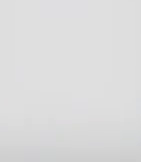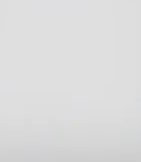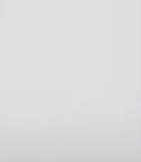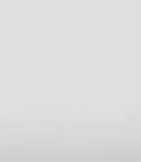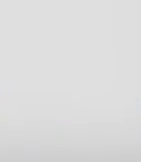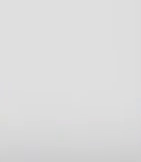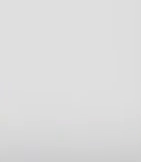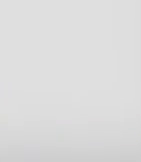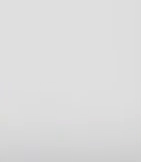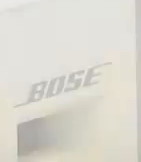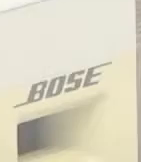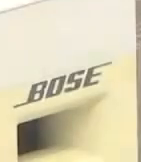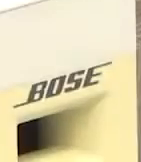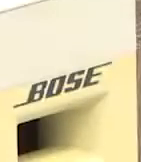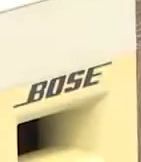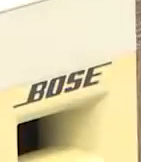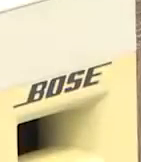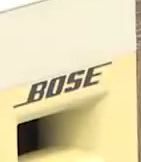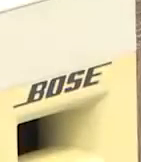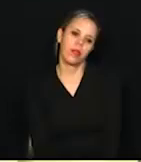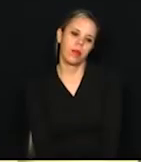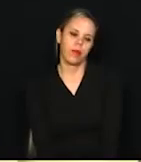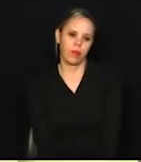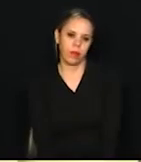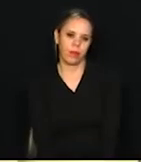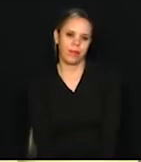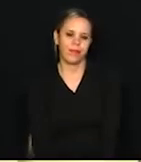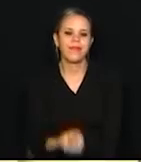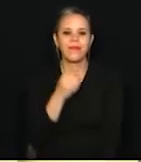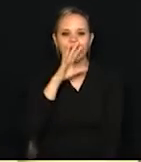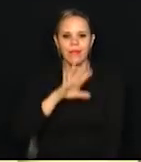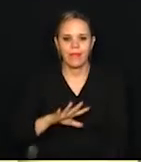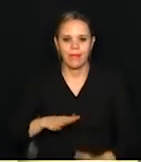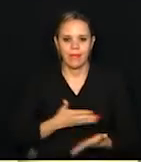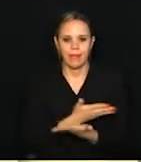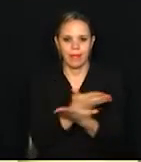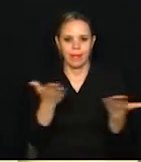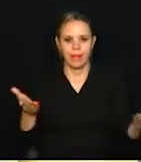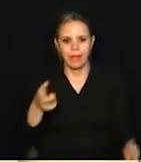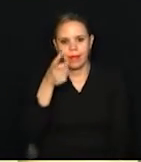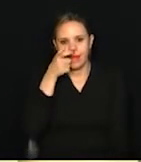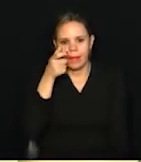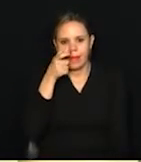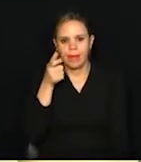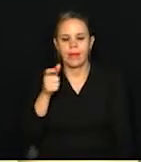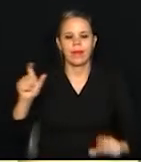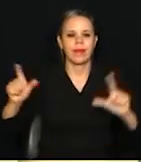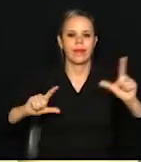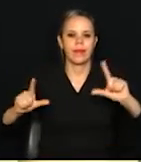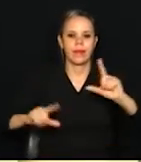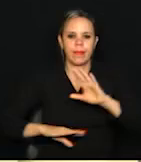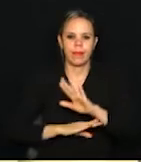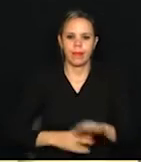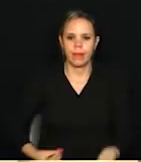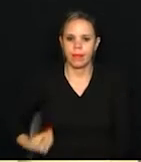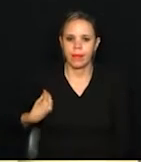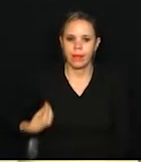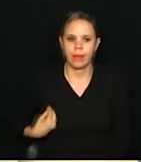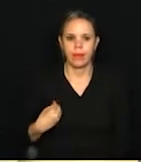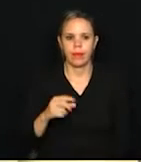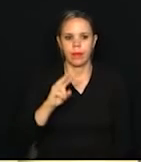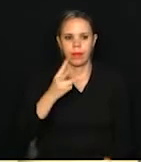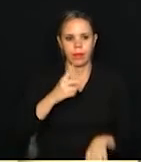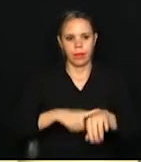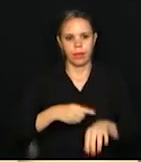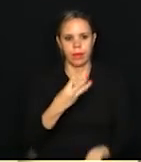TV Câmara, Campinas. Olá, uma boa tarde para você que acompanha a TV Câmara Campinas ao vivo. Agora são 14